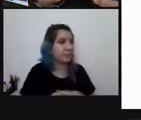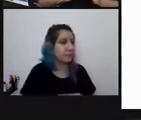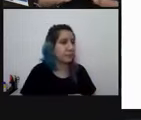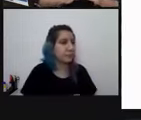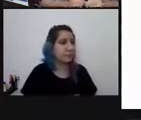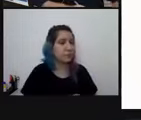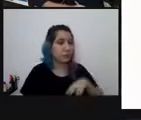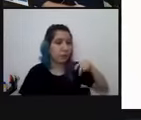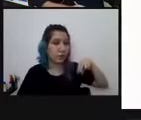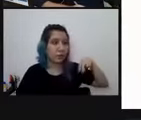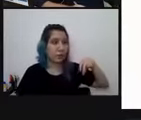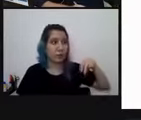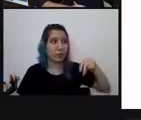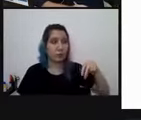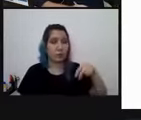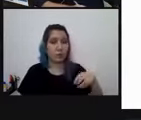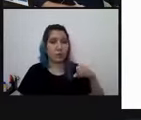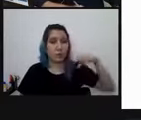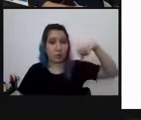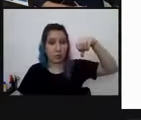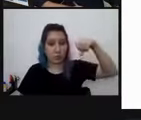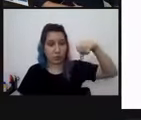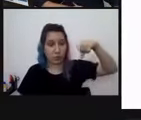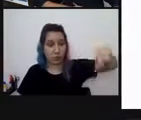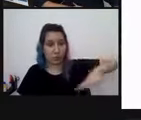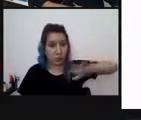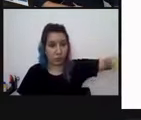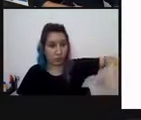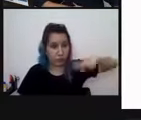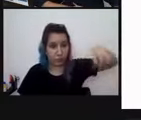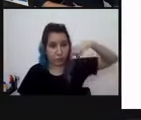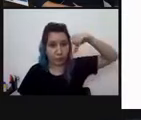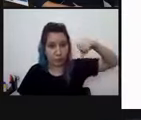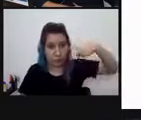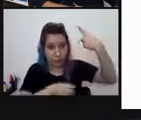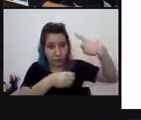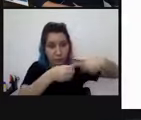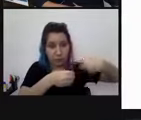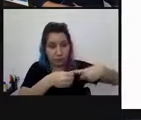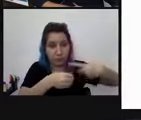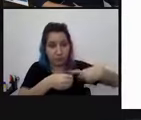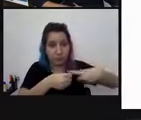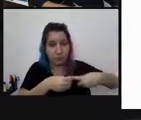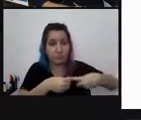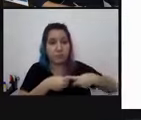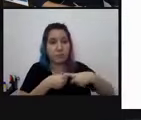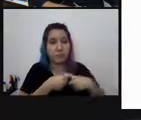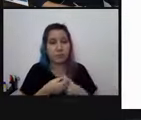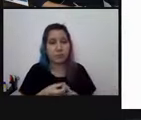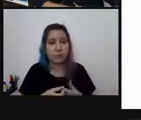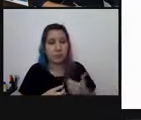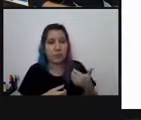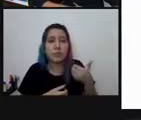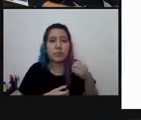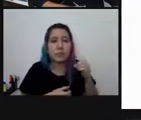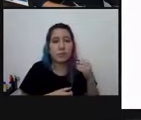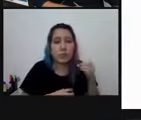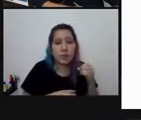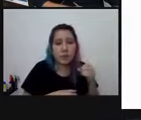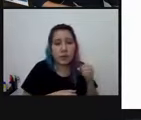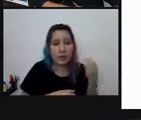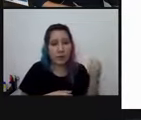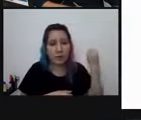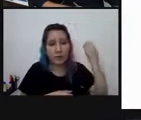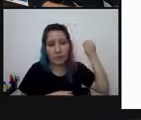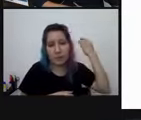aqui, a gente trabalha os 9 municípios da Baixada Santista, tendo mais de 100 roteiros pela região. Alguns deles na cidade de